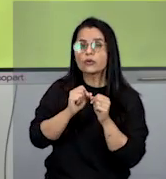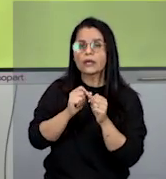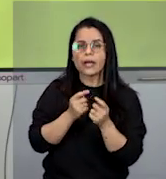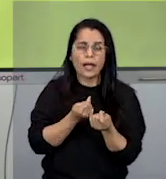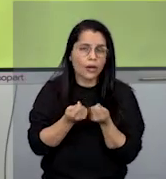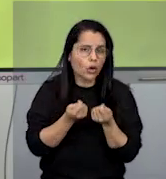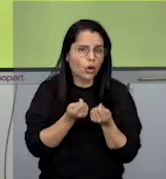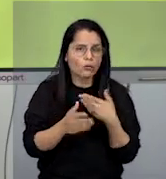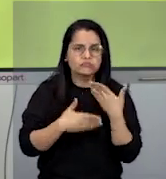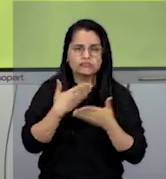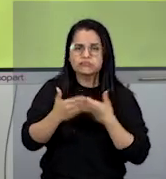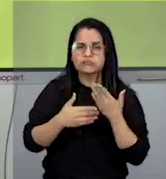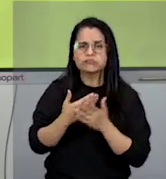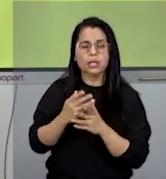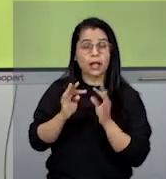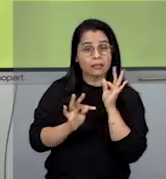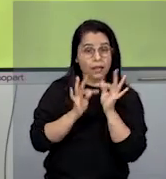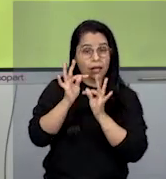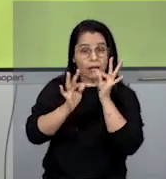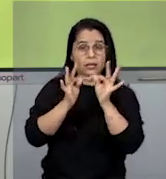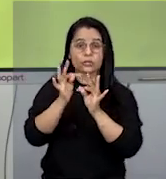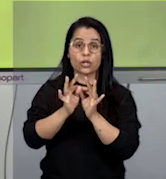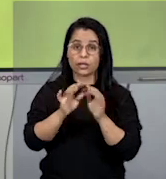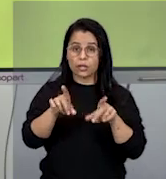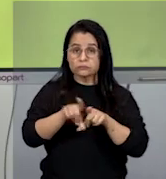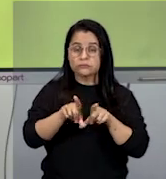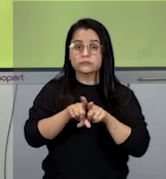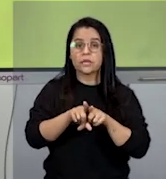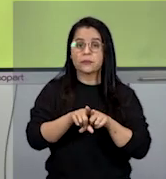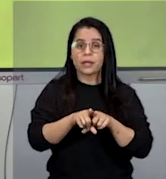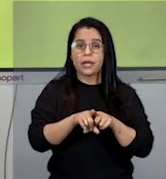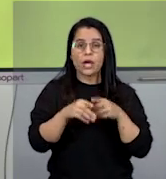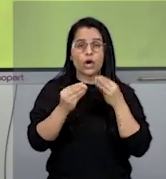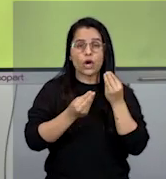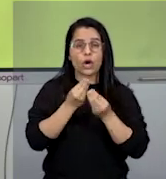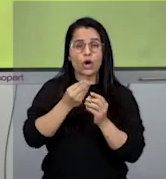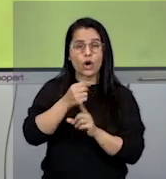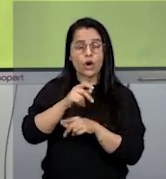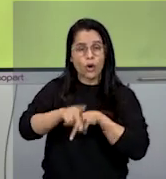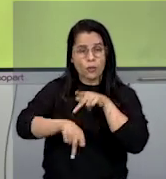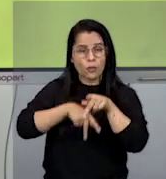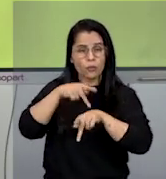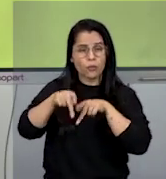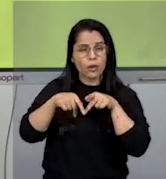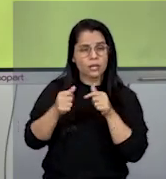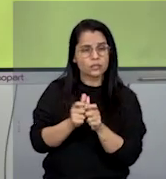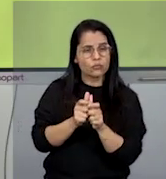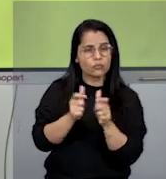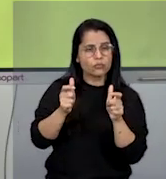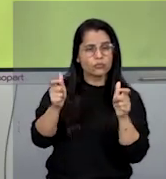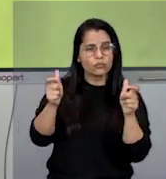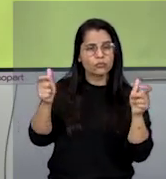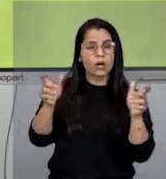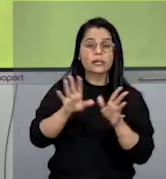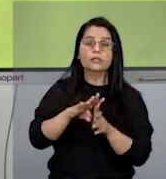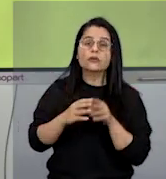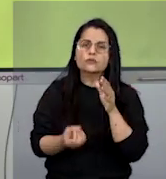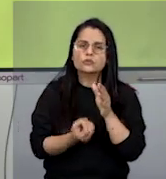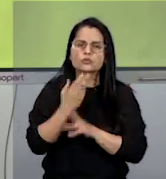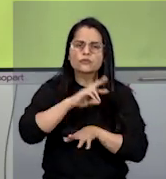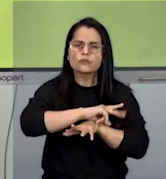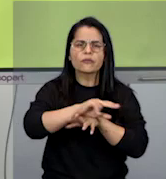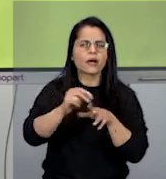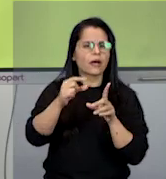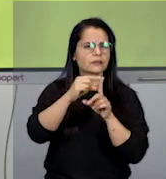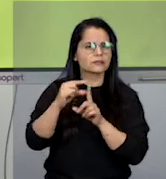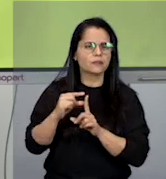econômico, é o desenvolvimento tecnológico, é o desenvolvimento da civilização. isso vão surgindo e muitas palavras